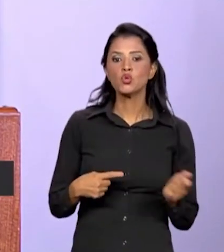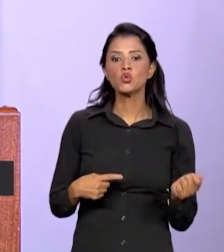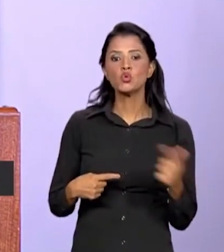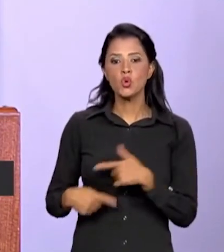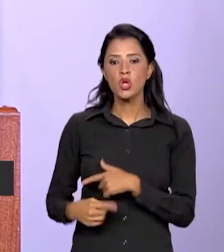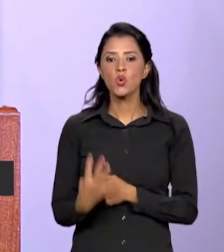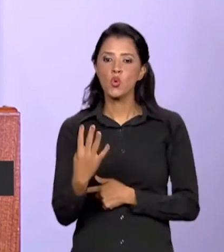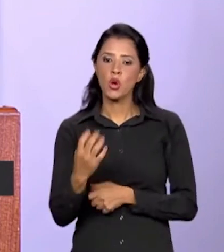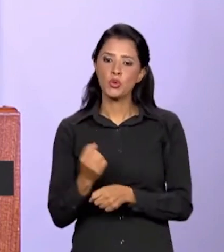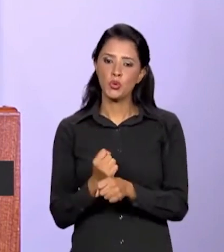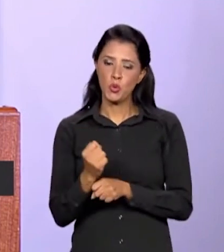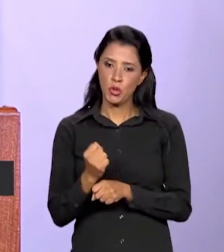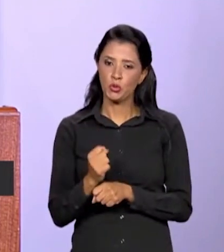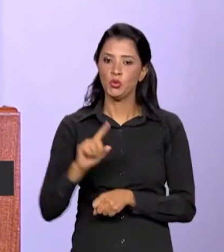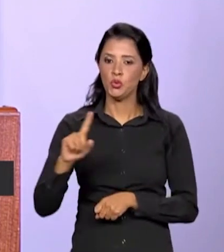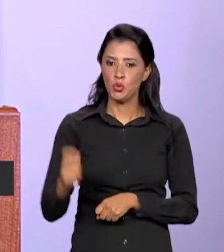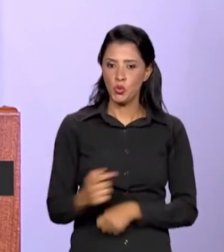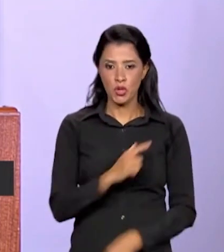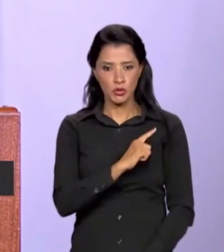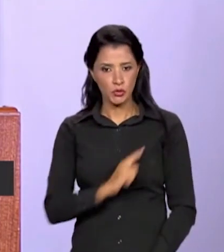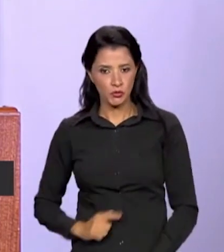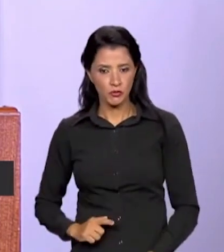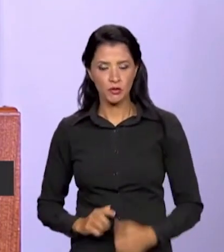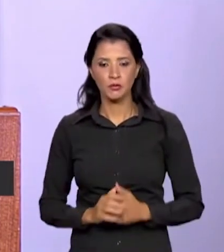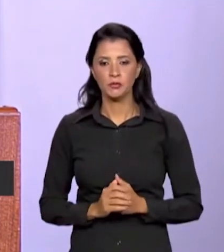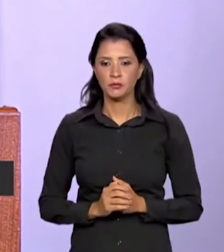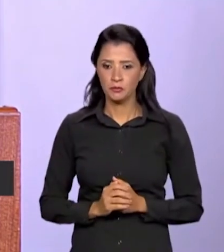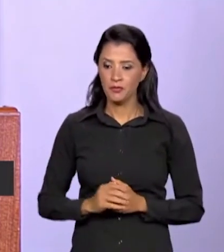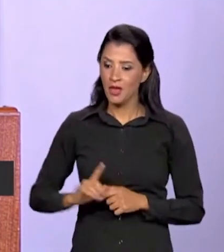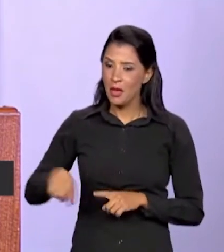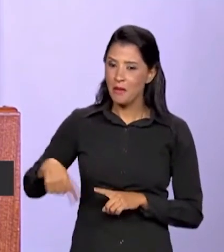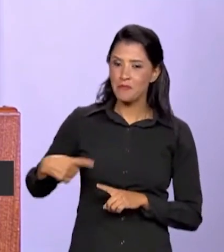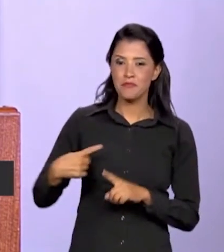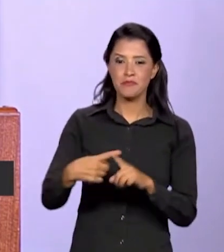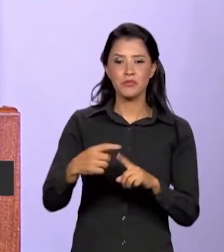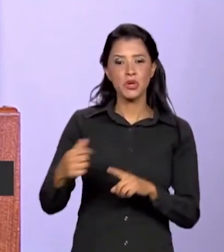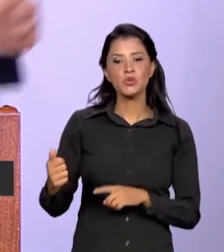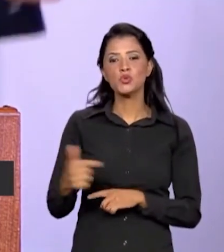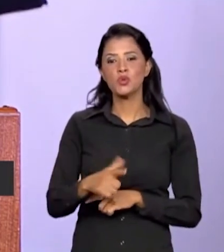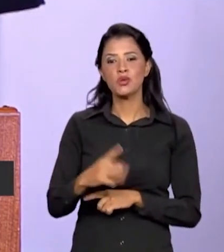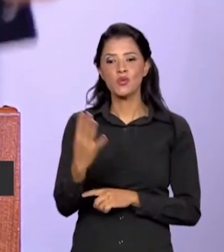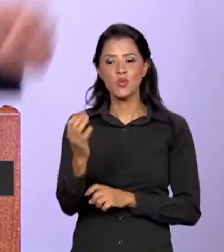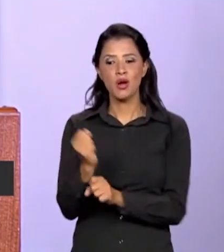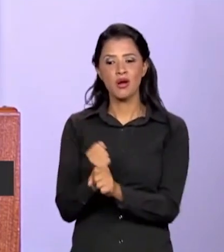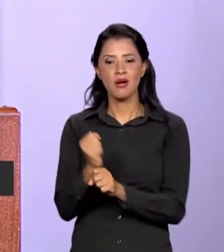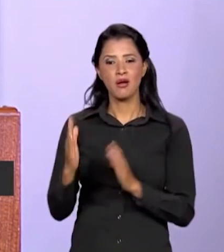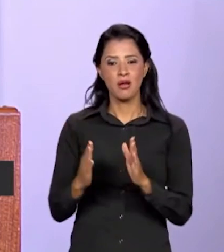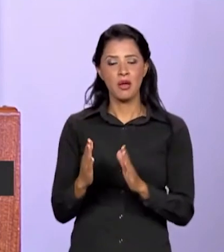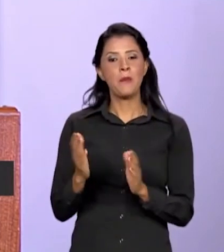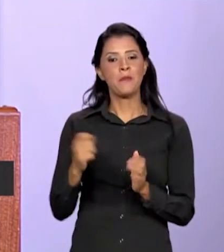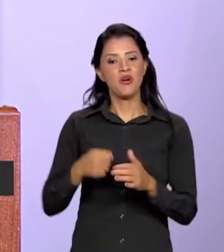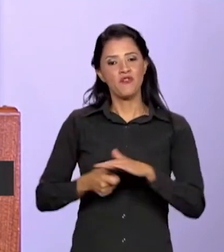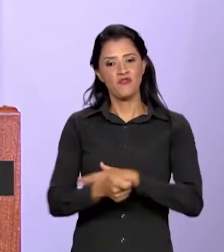do governo anterior. É mais do que os 4 anos o que nós temos para investir esse